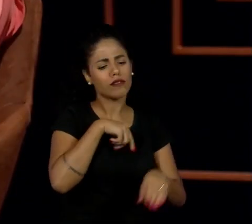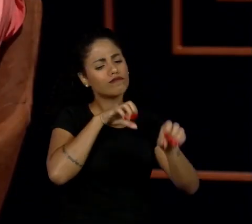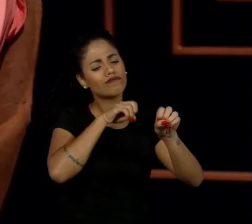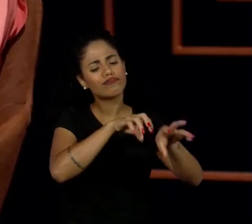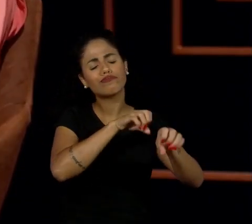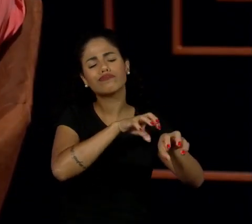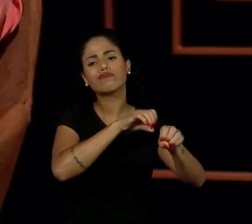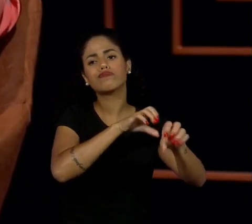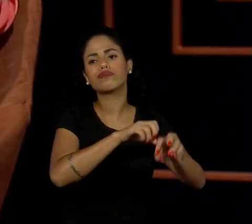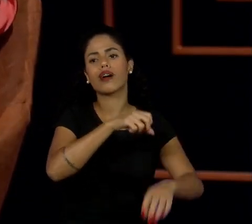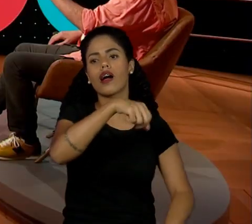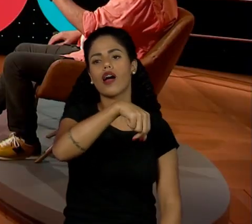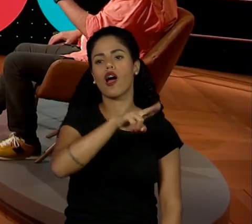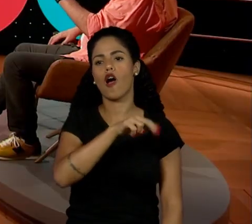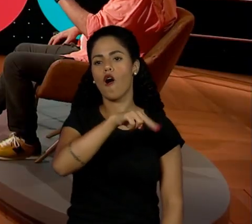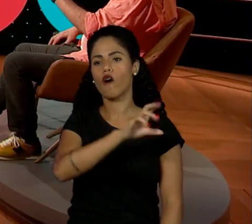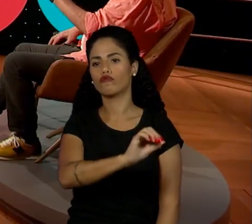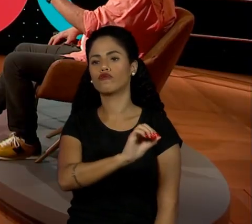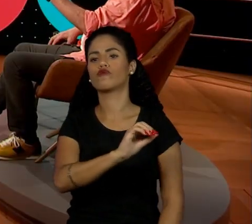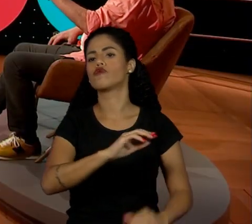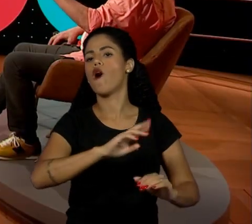externato Nuno de Andrade. Eu falei, vou escolher um